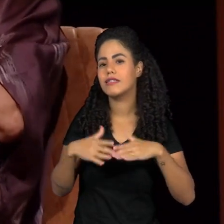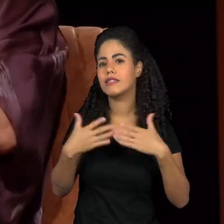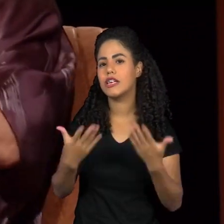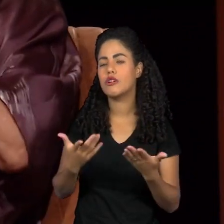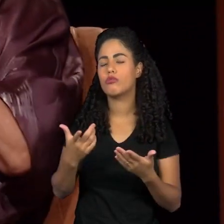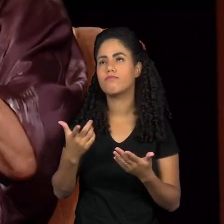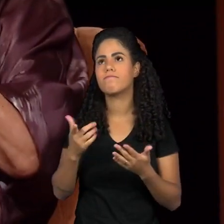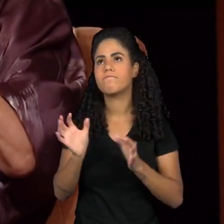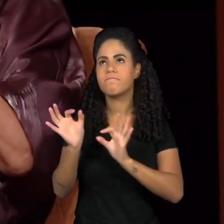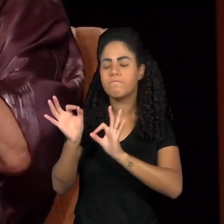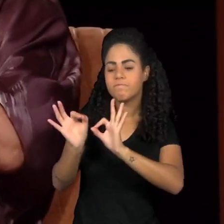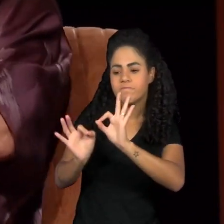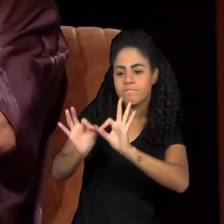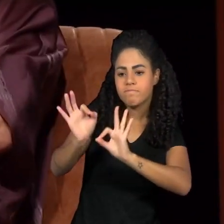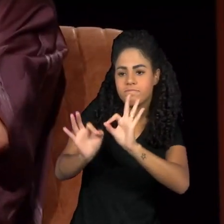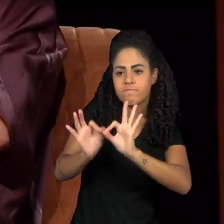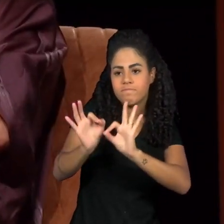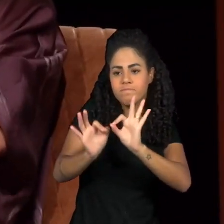montar